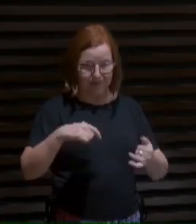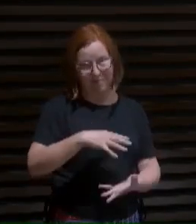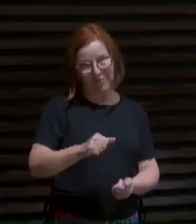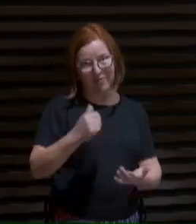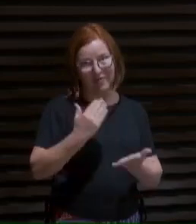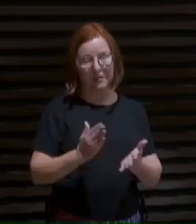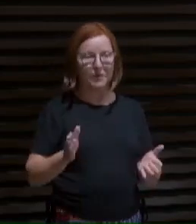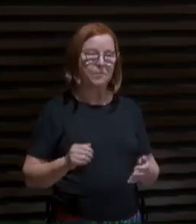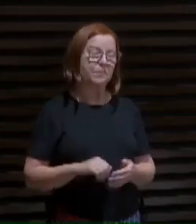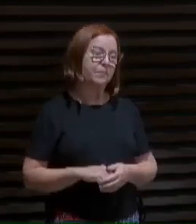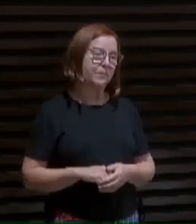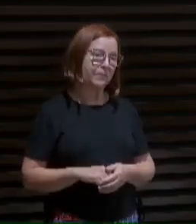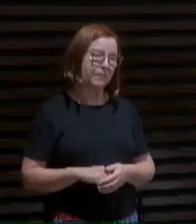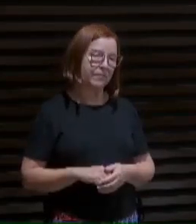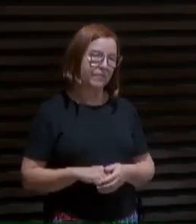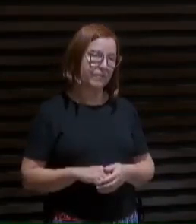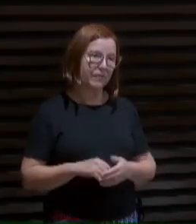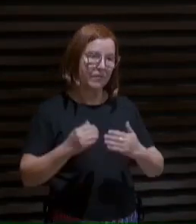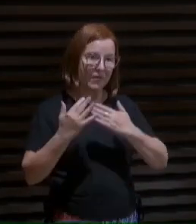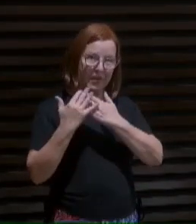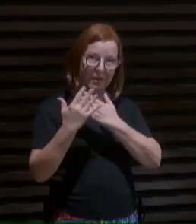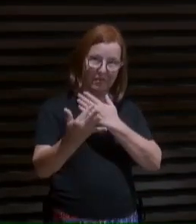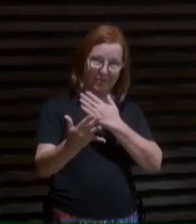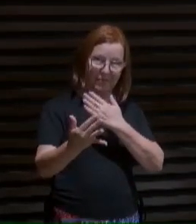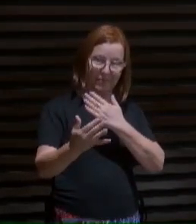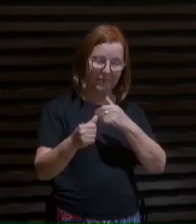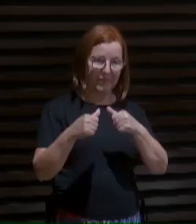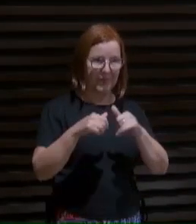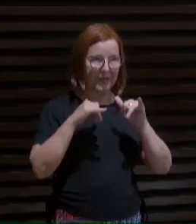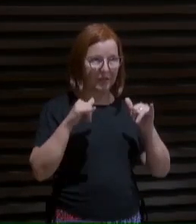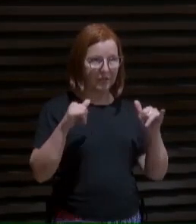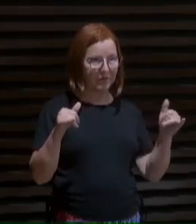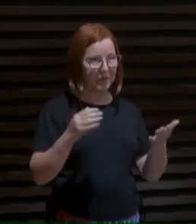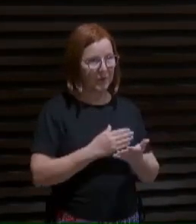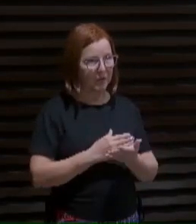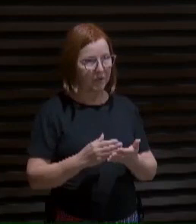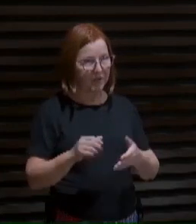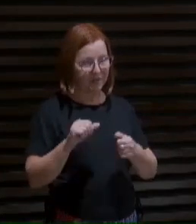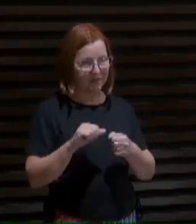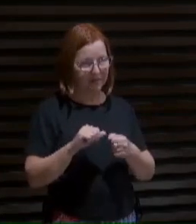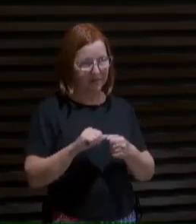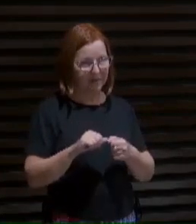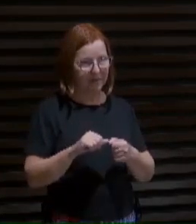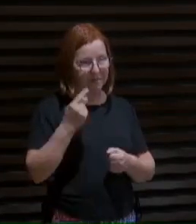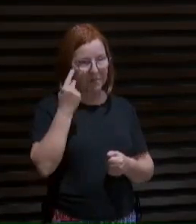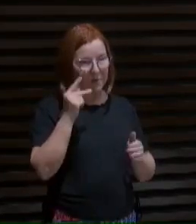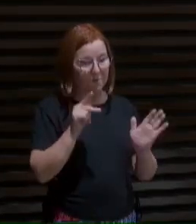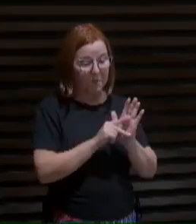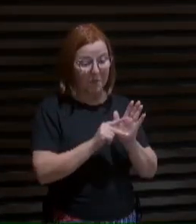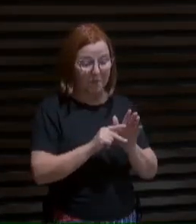E a partir dali, esse anúncio começa a ser feito ao próprio povo